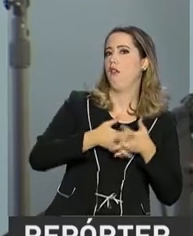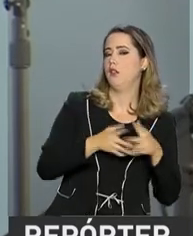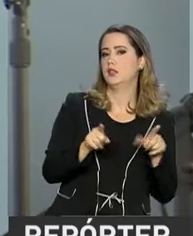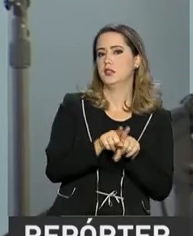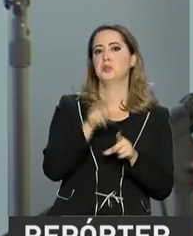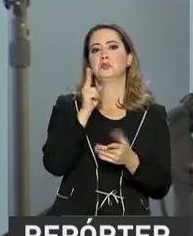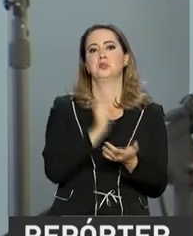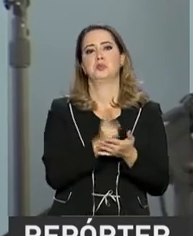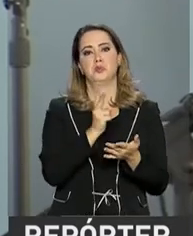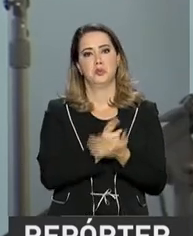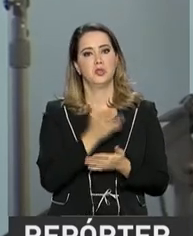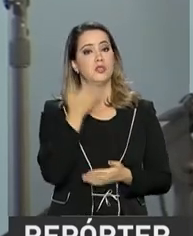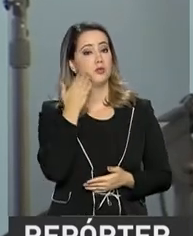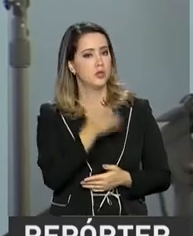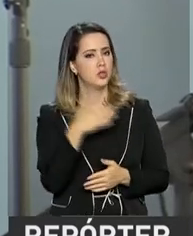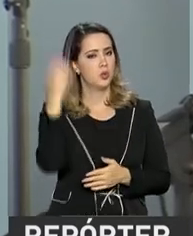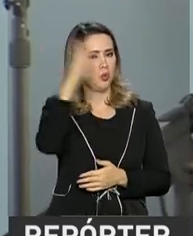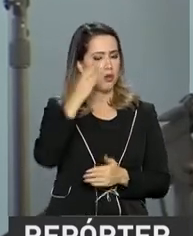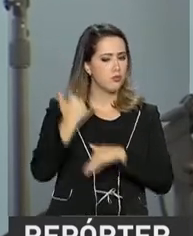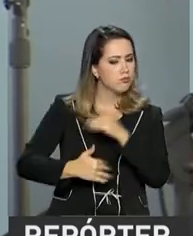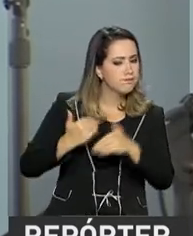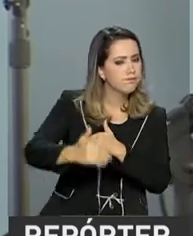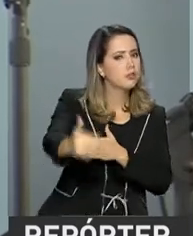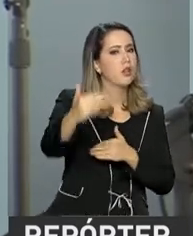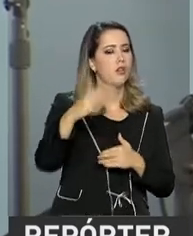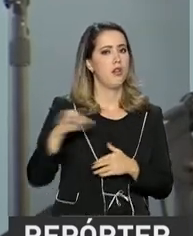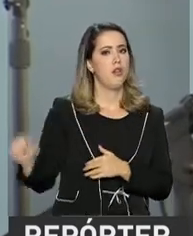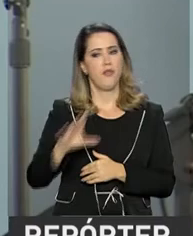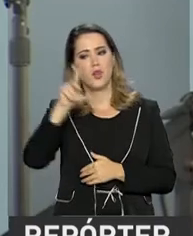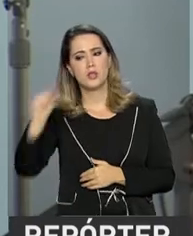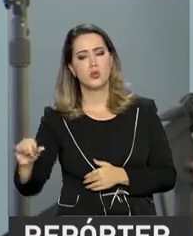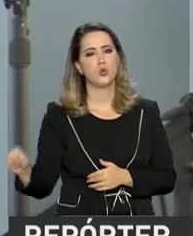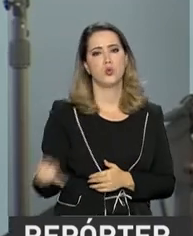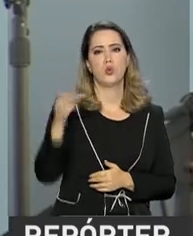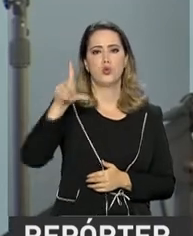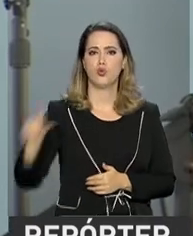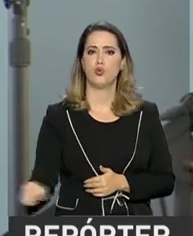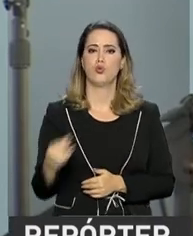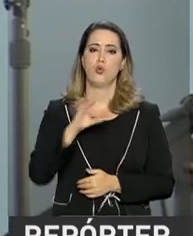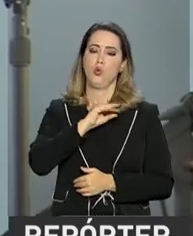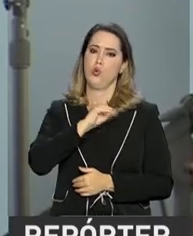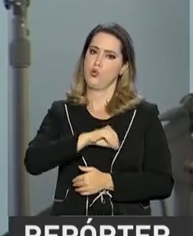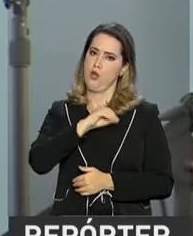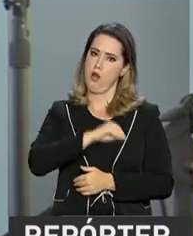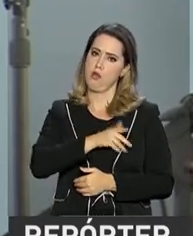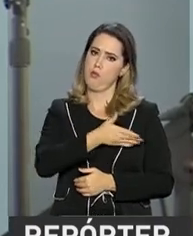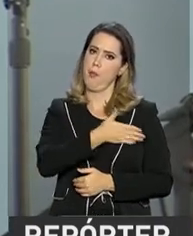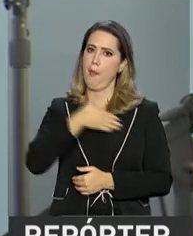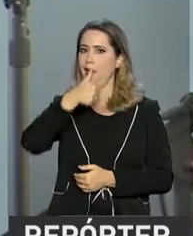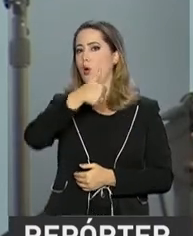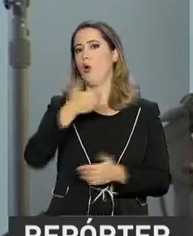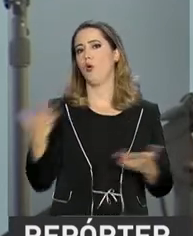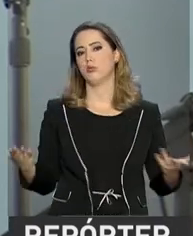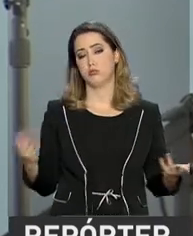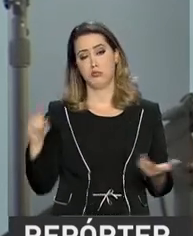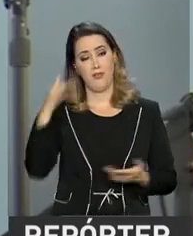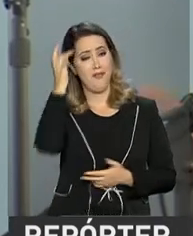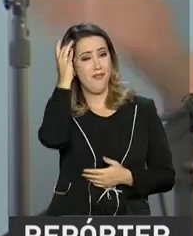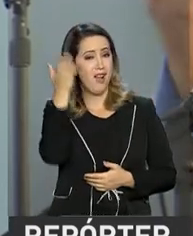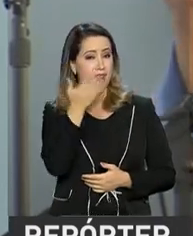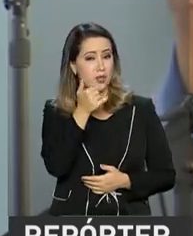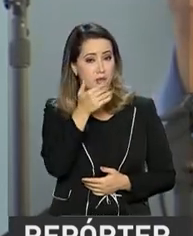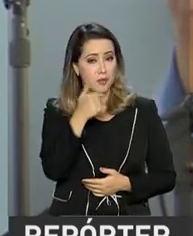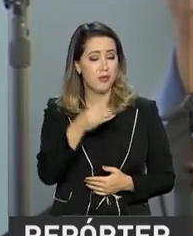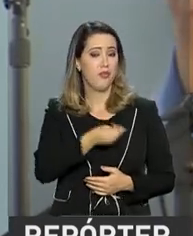disso apesar disso o brasil não parou a inflação caiu juros caíram o salário com o prestigiado ficou mais fácil comer